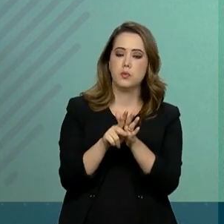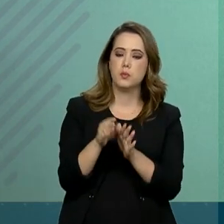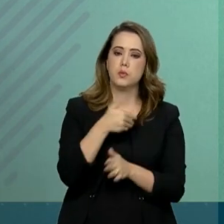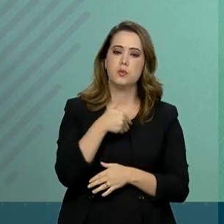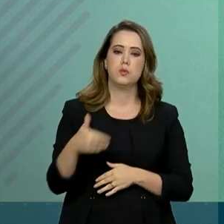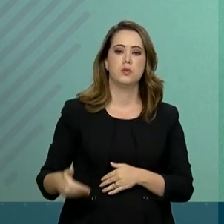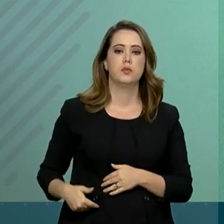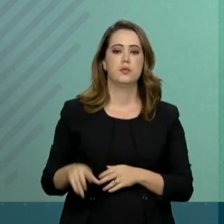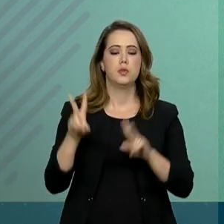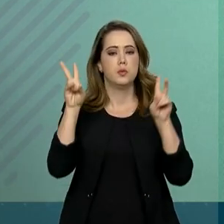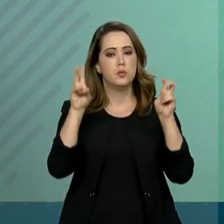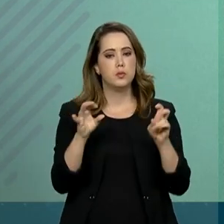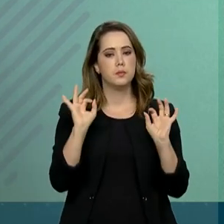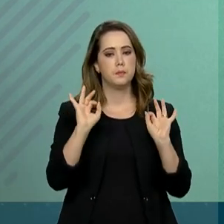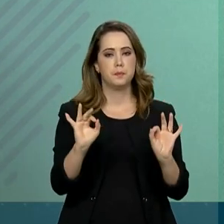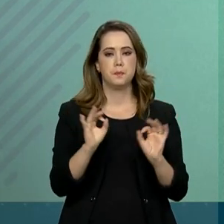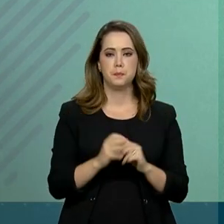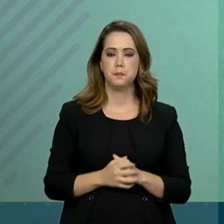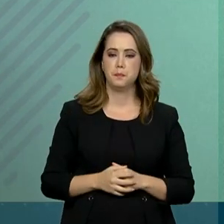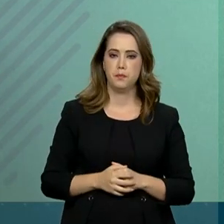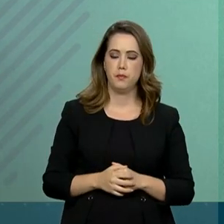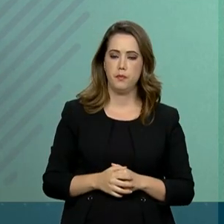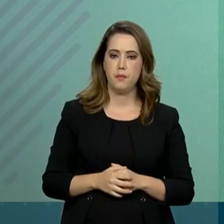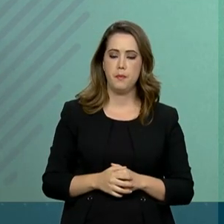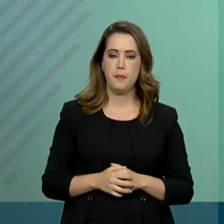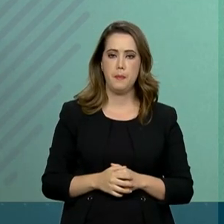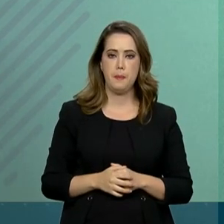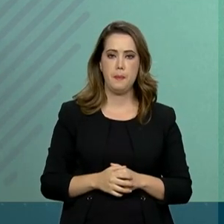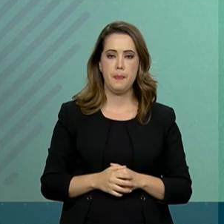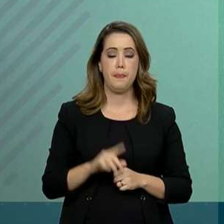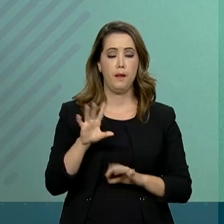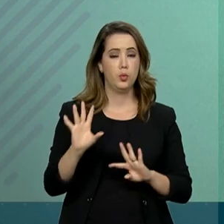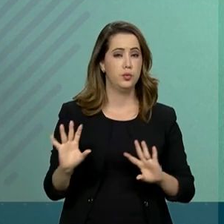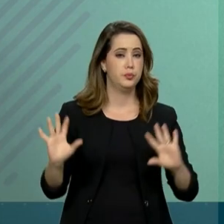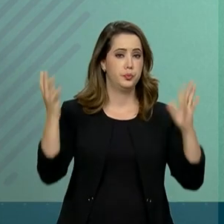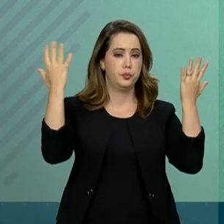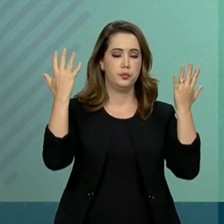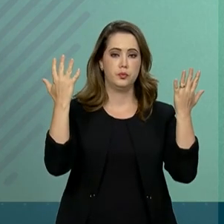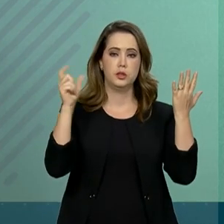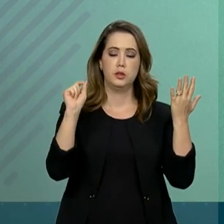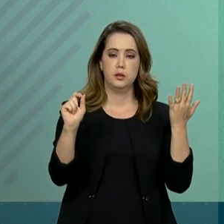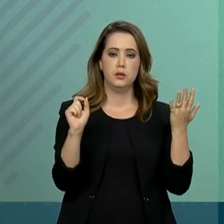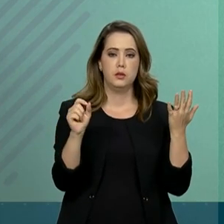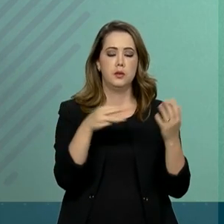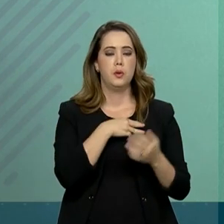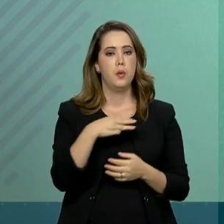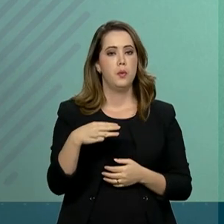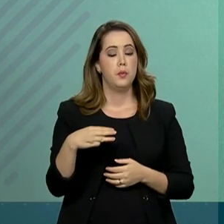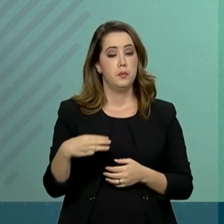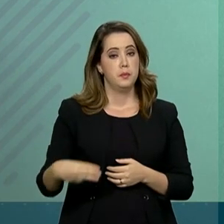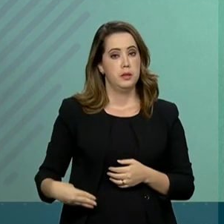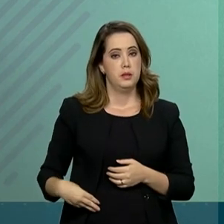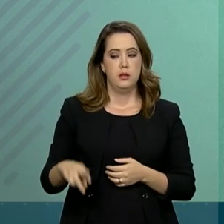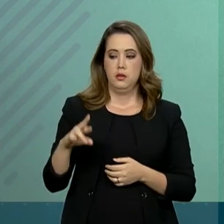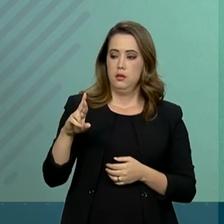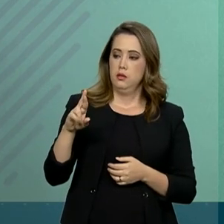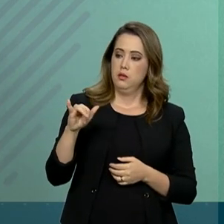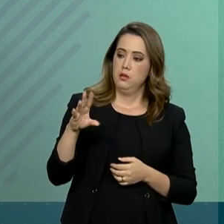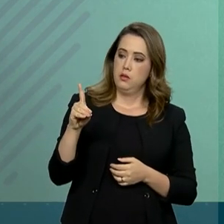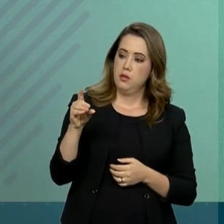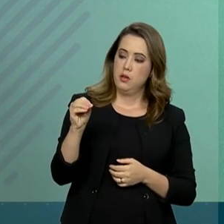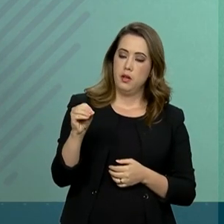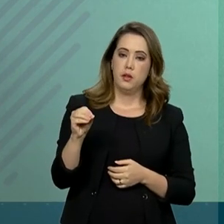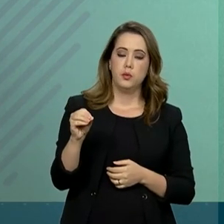ao tema durante o evento o ministro ricardo sales anunciou